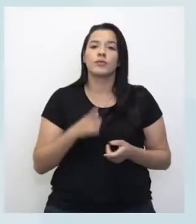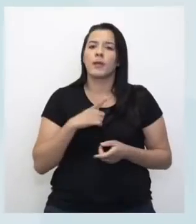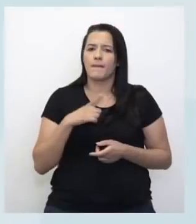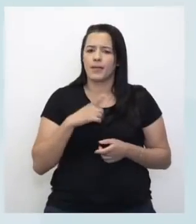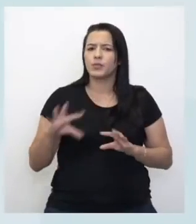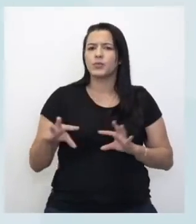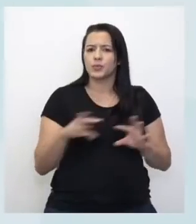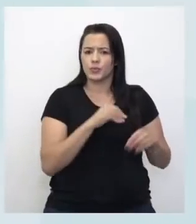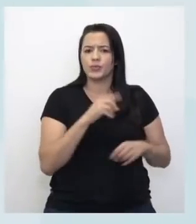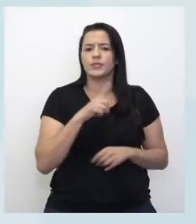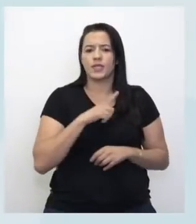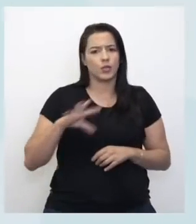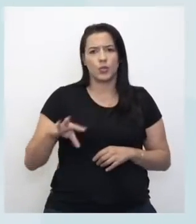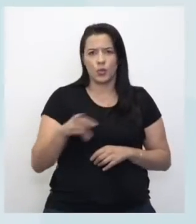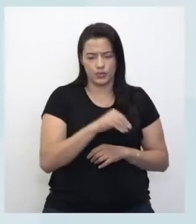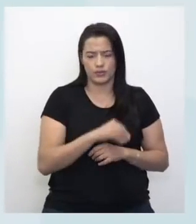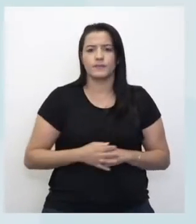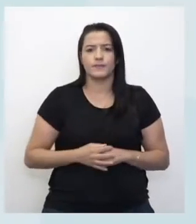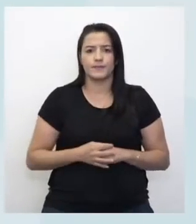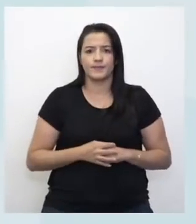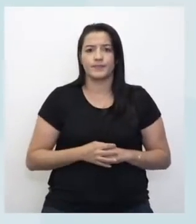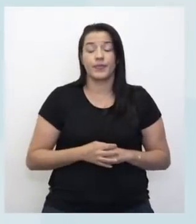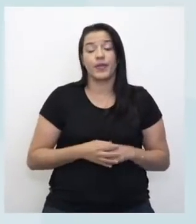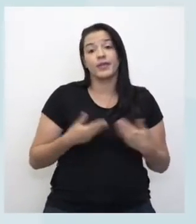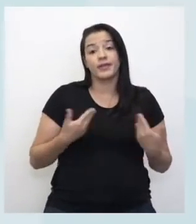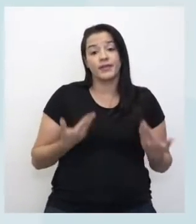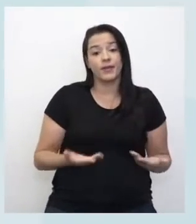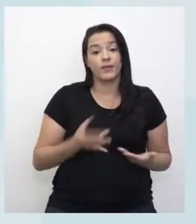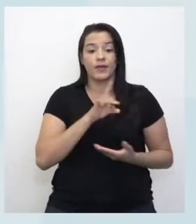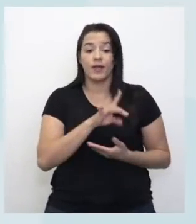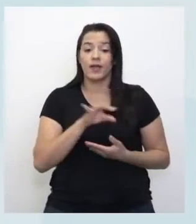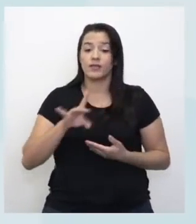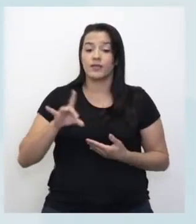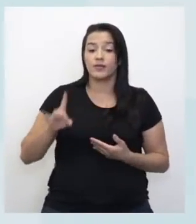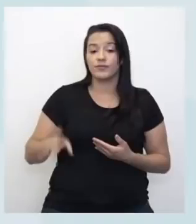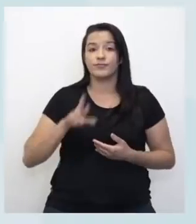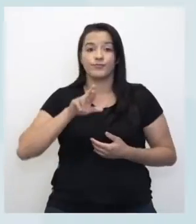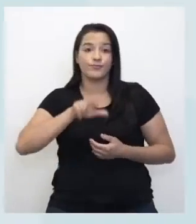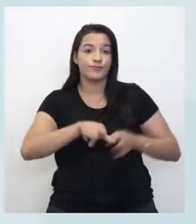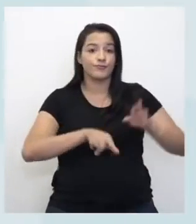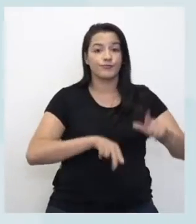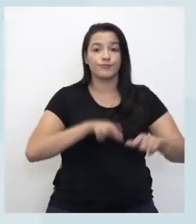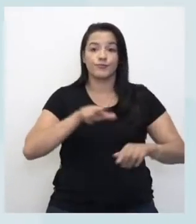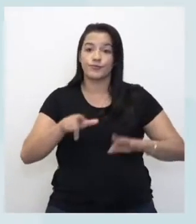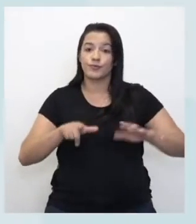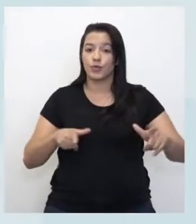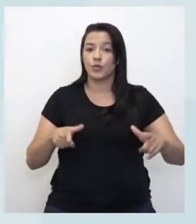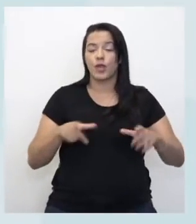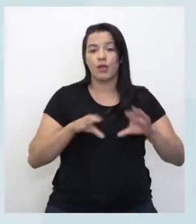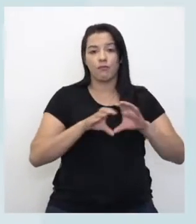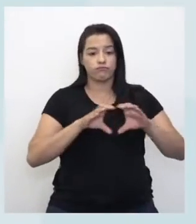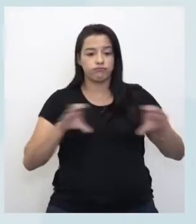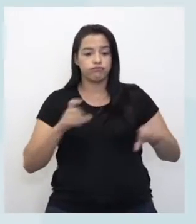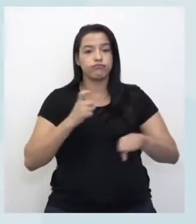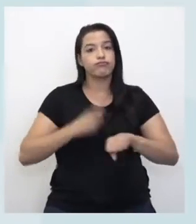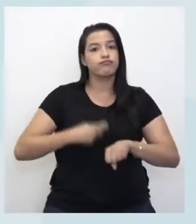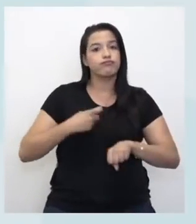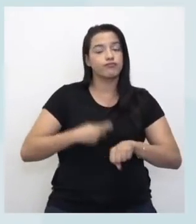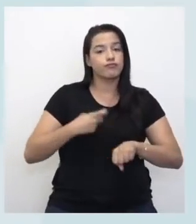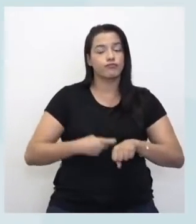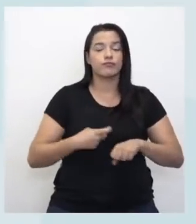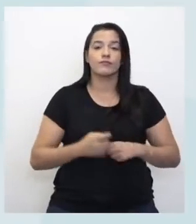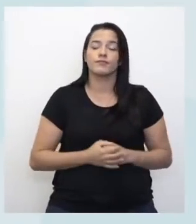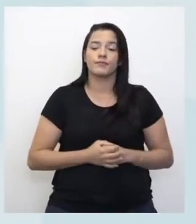altura, todas elas. Então, aqui nós temos diversos sólidos